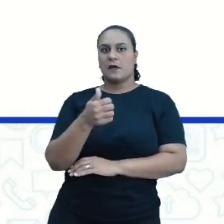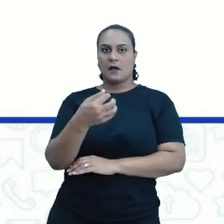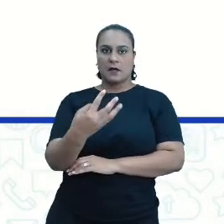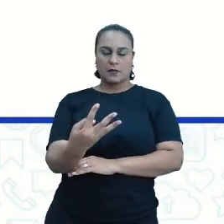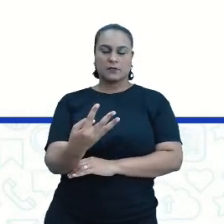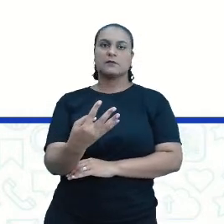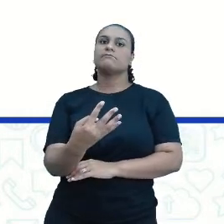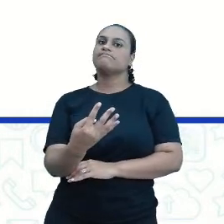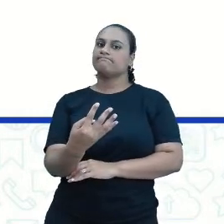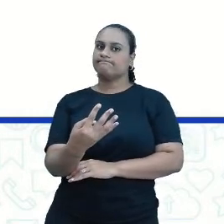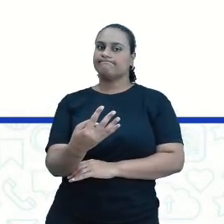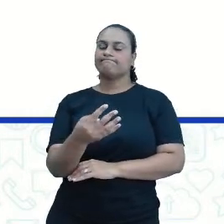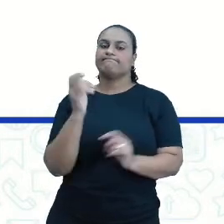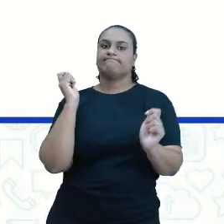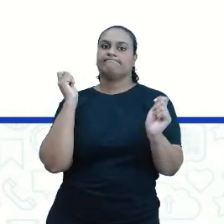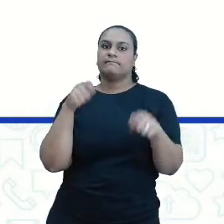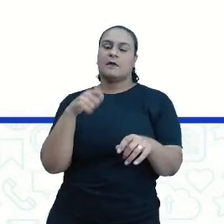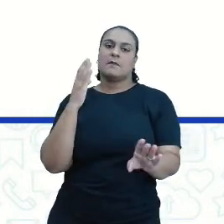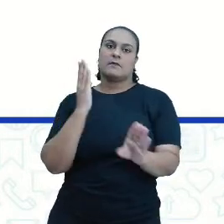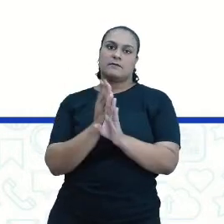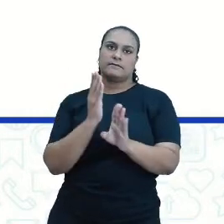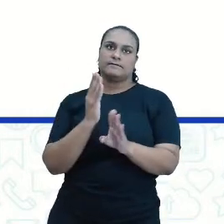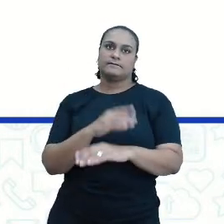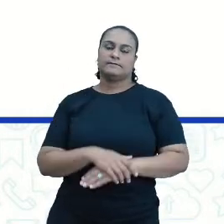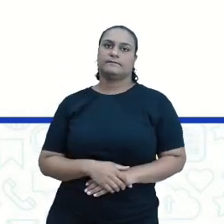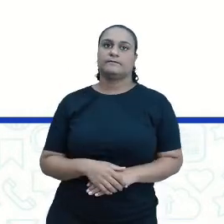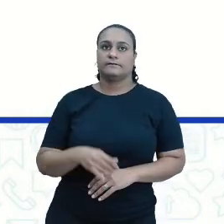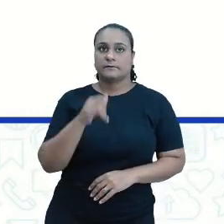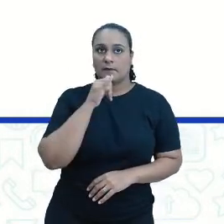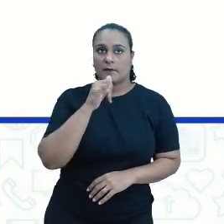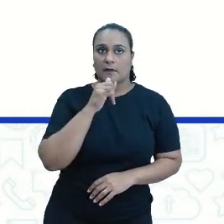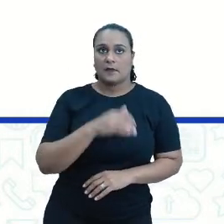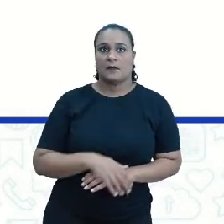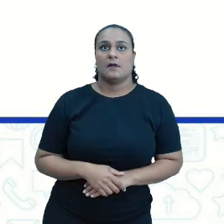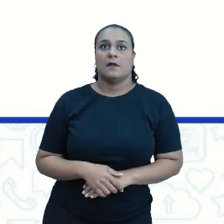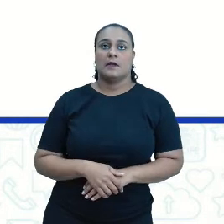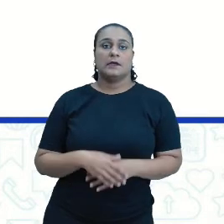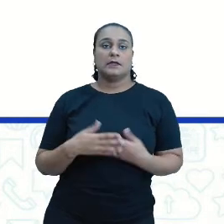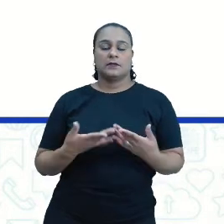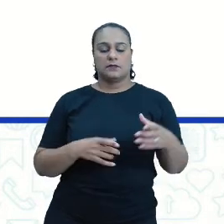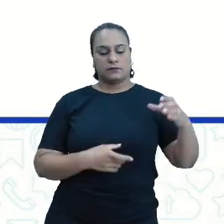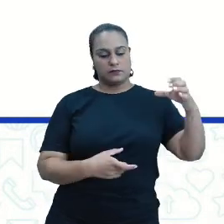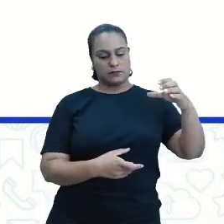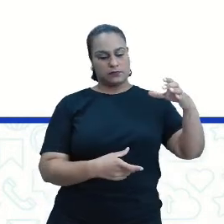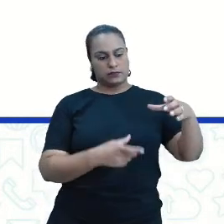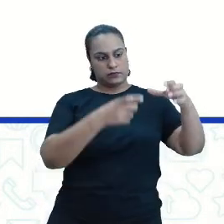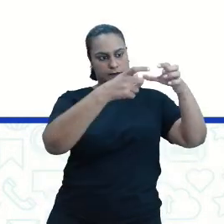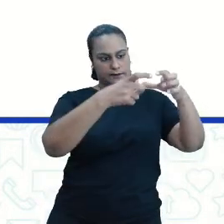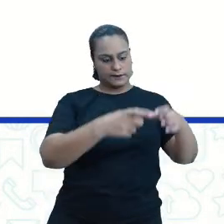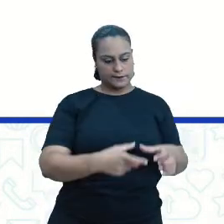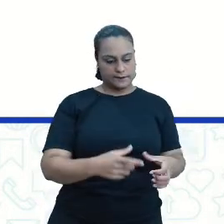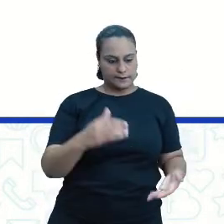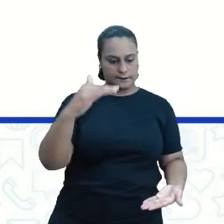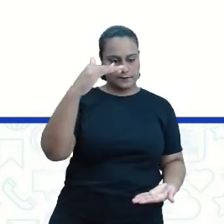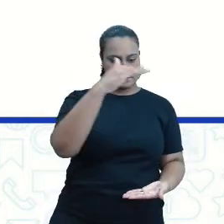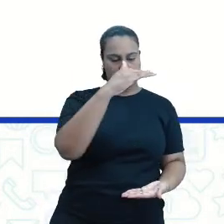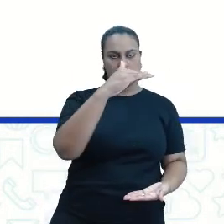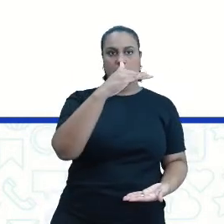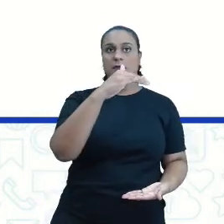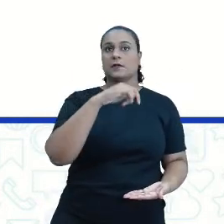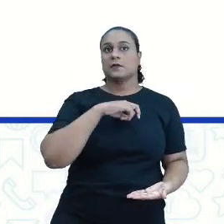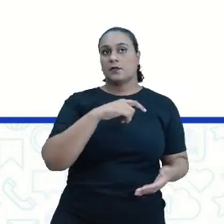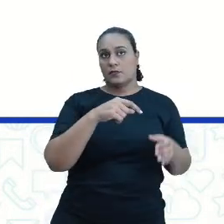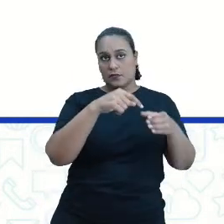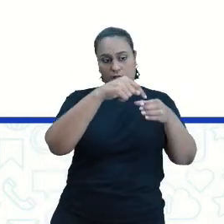consegue determinar. Então vamos ver um exemplo aqui. Imagine que eu queira determinar o volume desse cilindro. Eu tenho que o raio